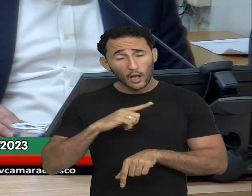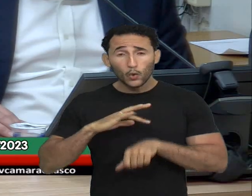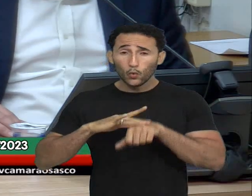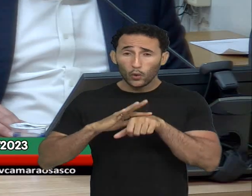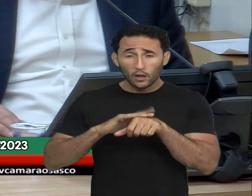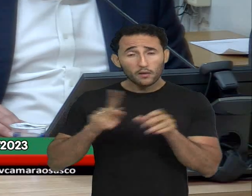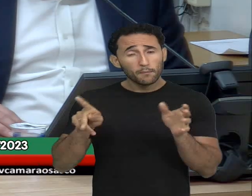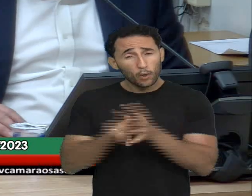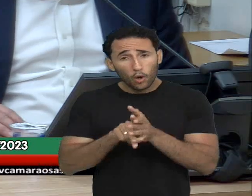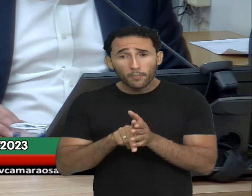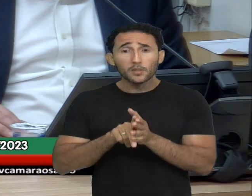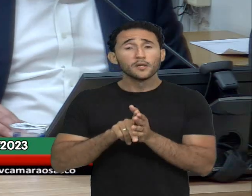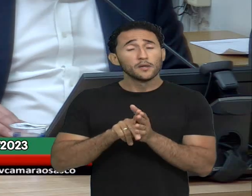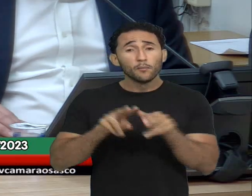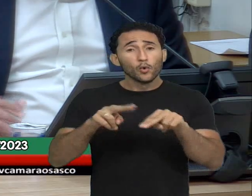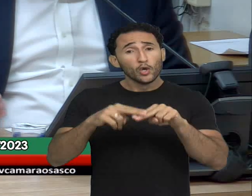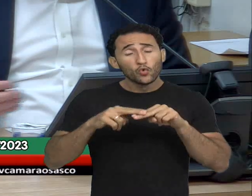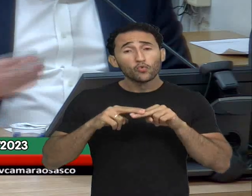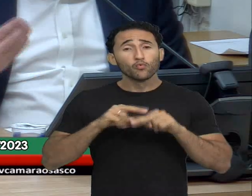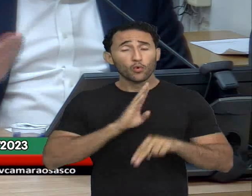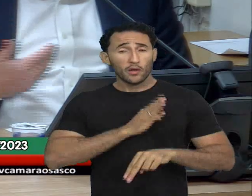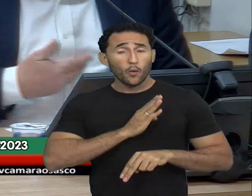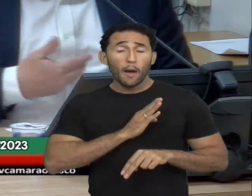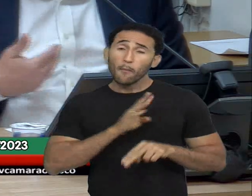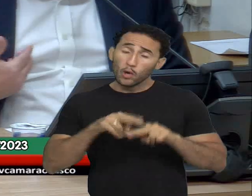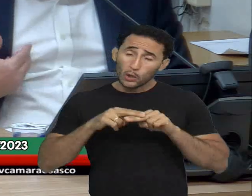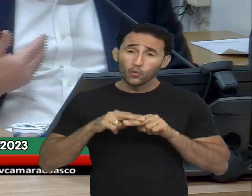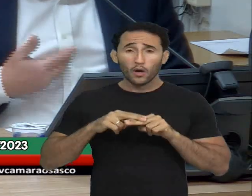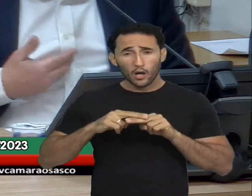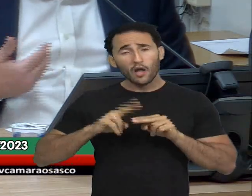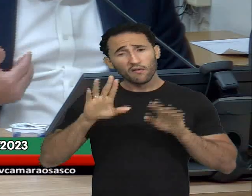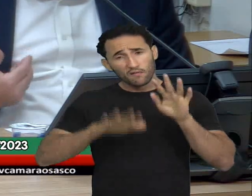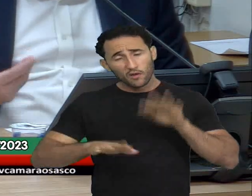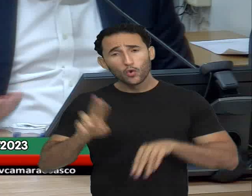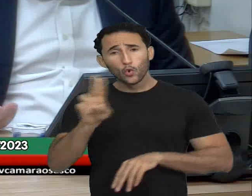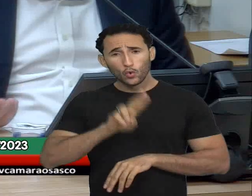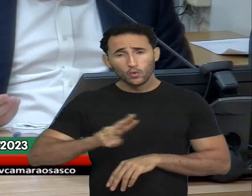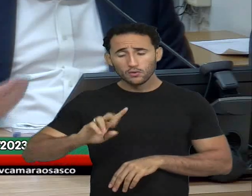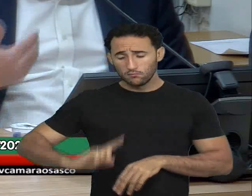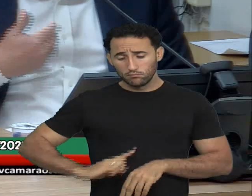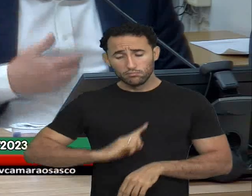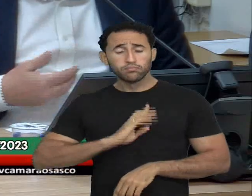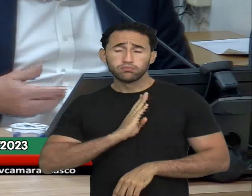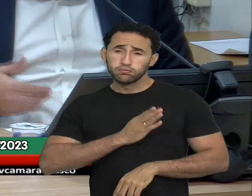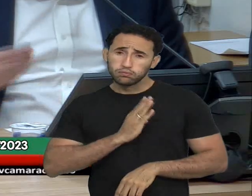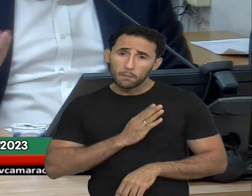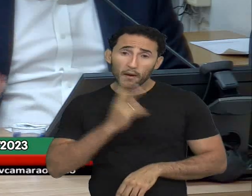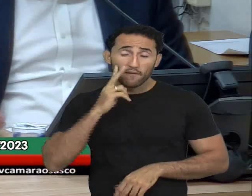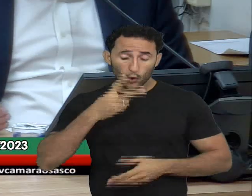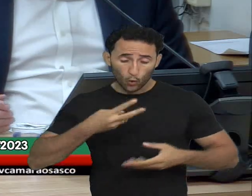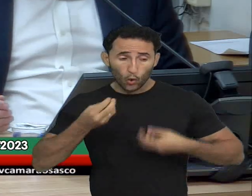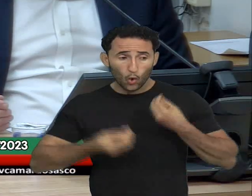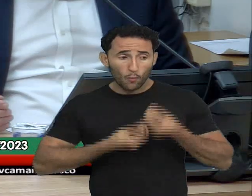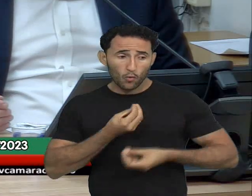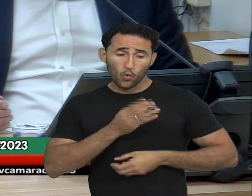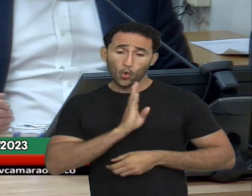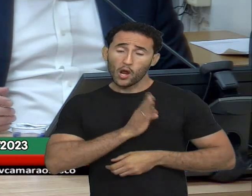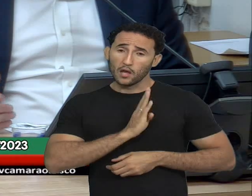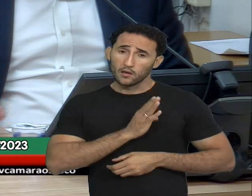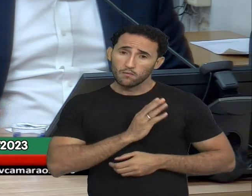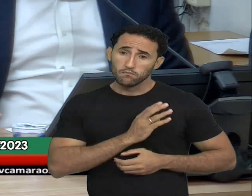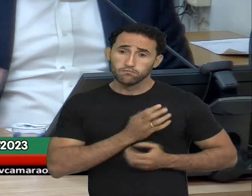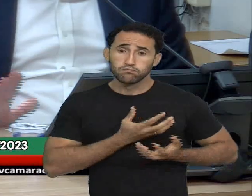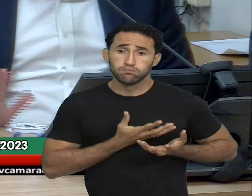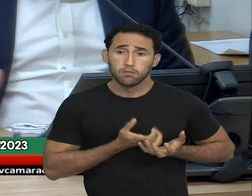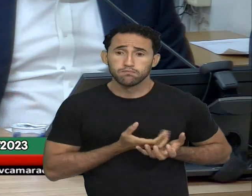por cateterismo também, né? Para estudar as pressões das cavidades do coração, como que está. Então,